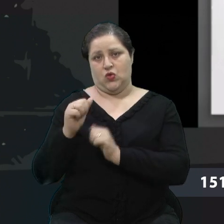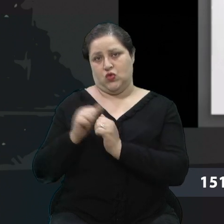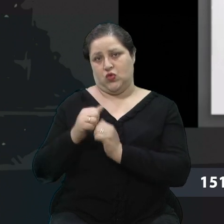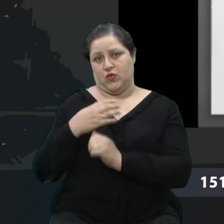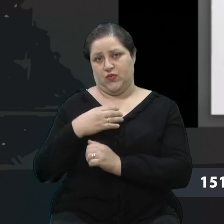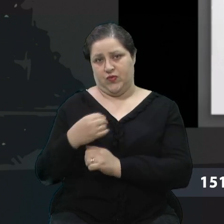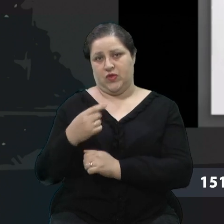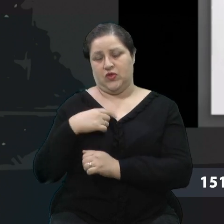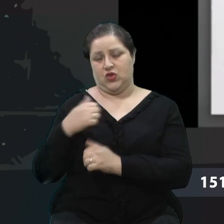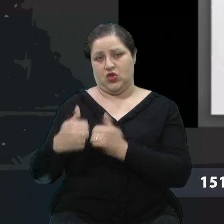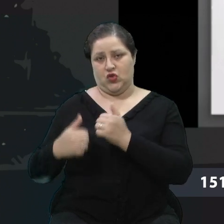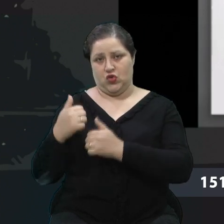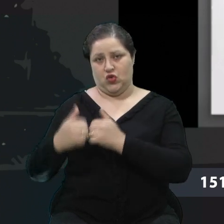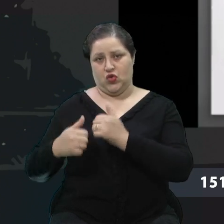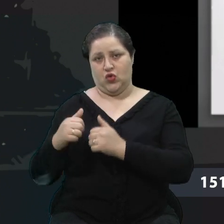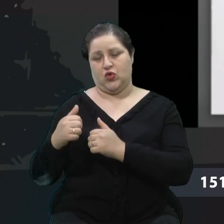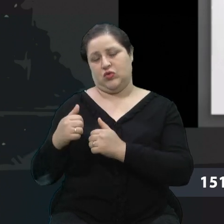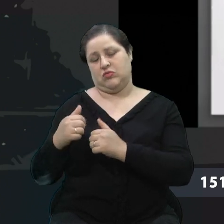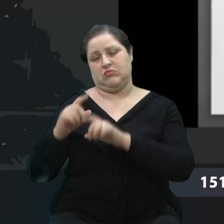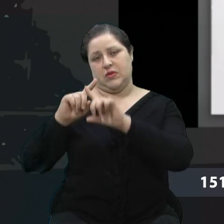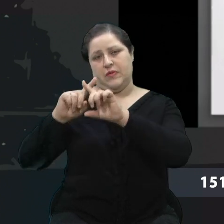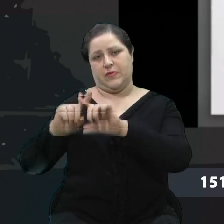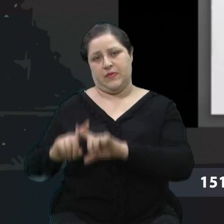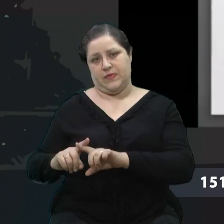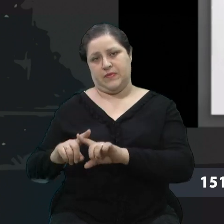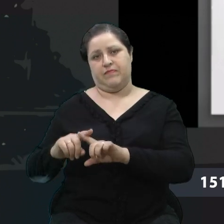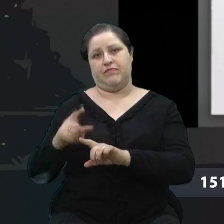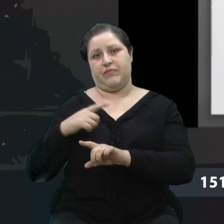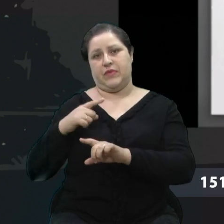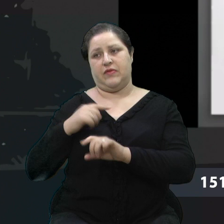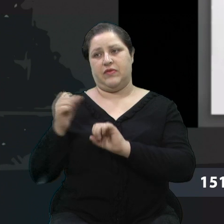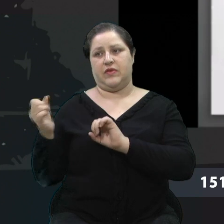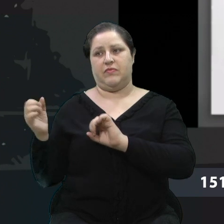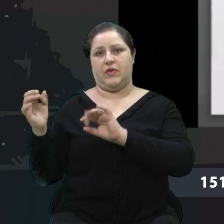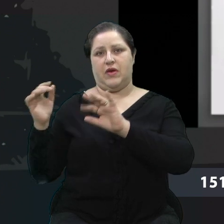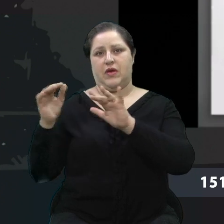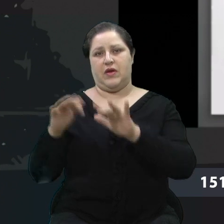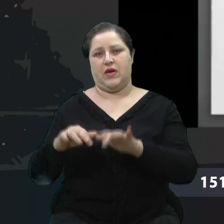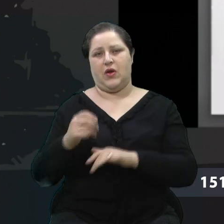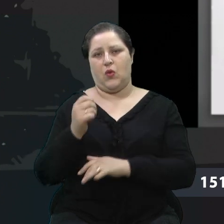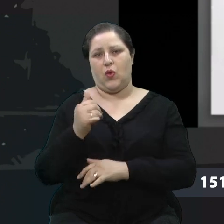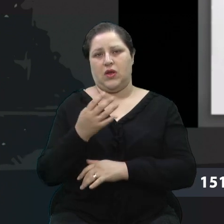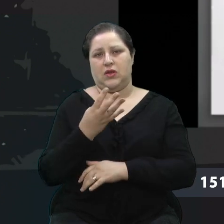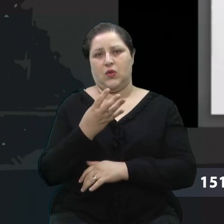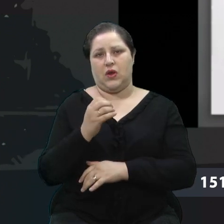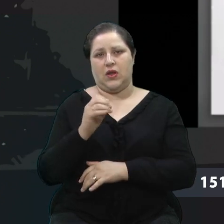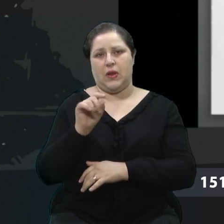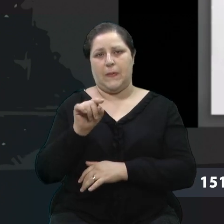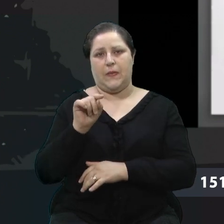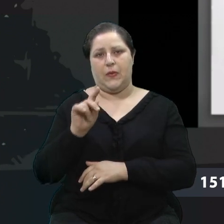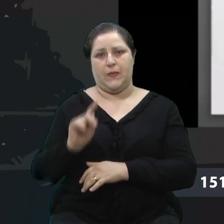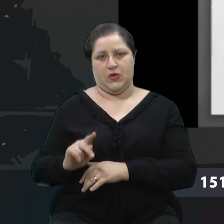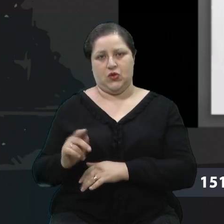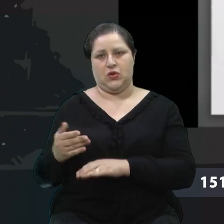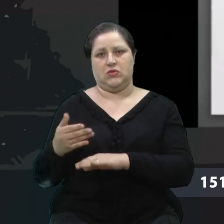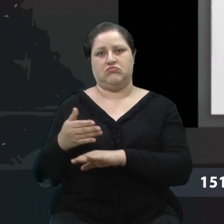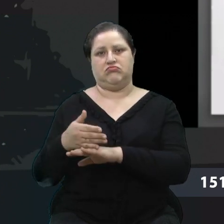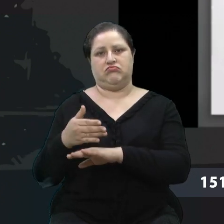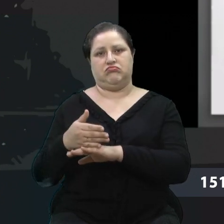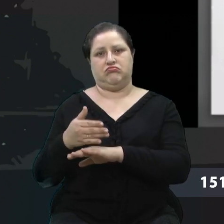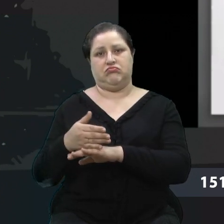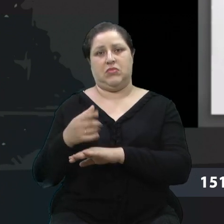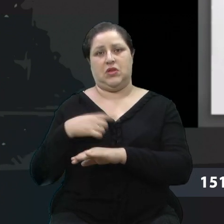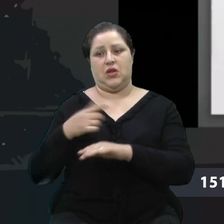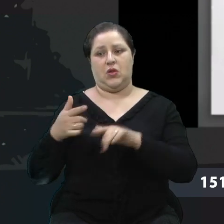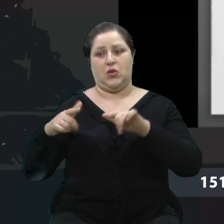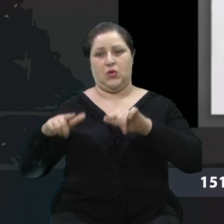Ponte Preta, e a Arena do Corinthians recebeu quase 40 mil pessoas, vereador Cadori. E existe um